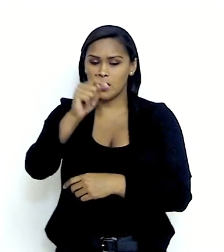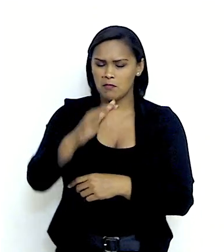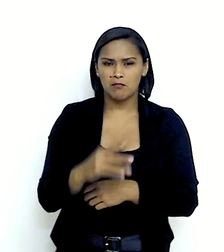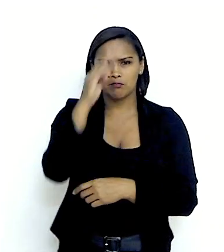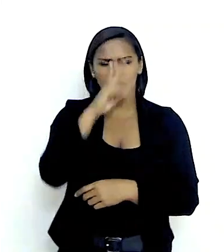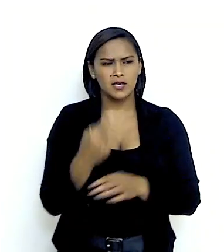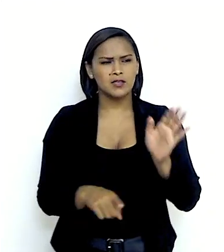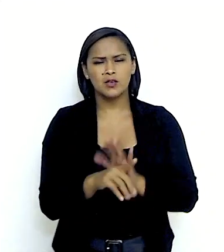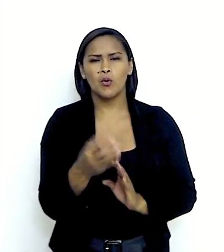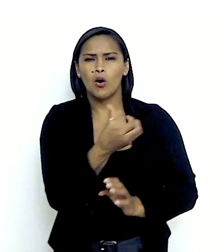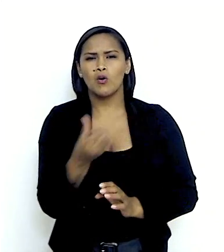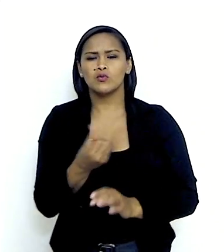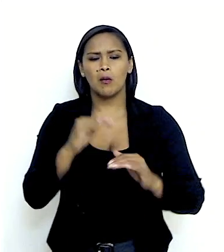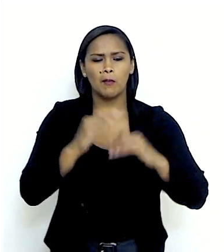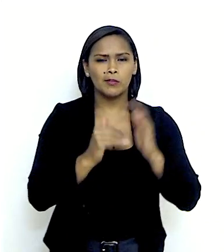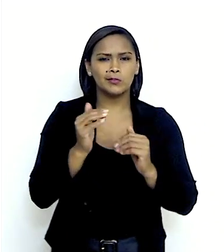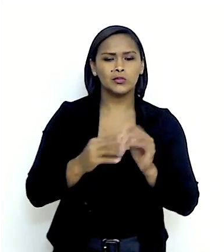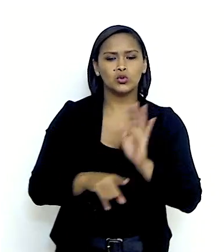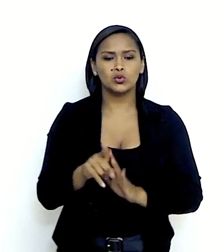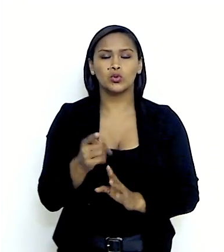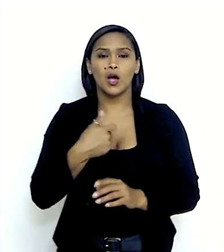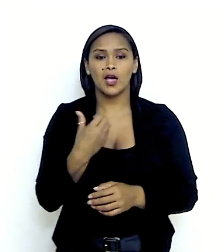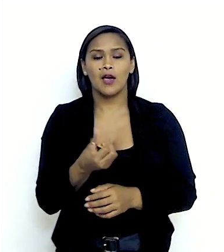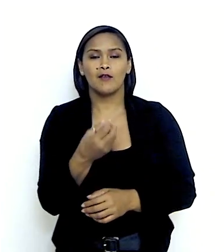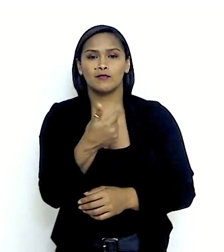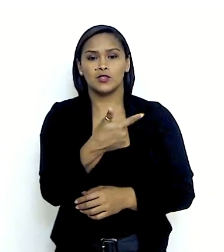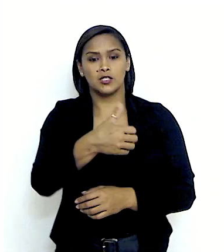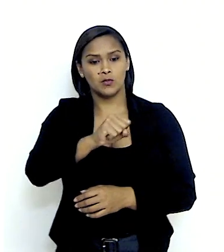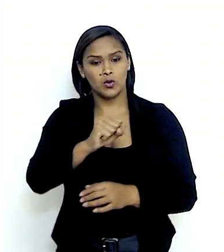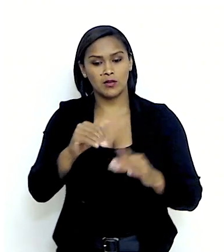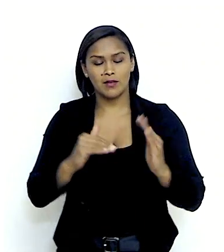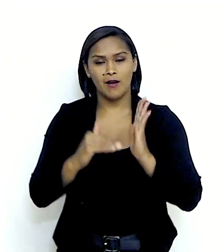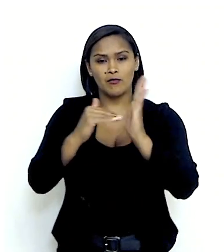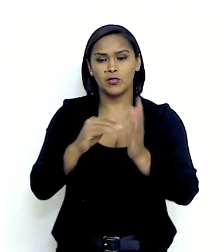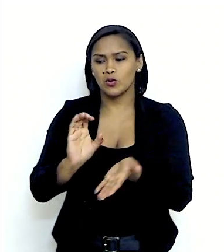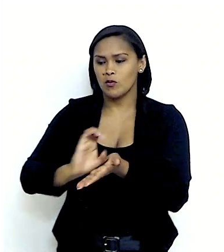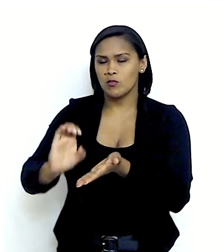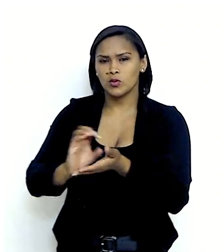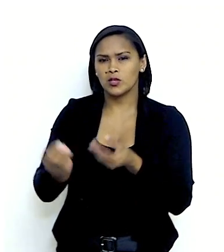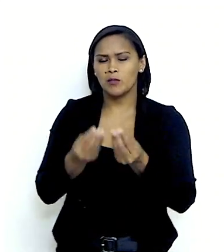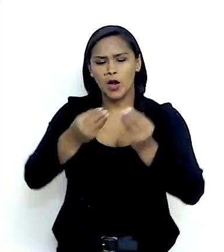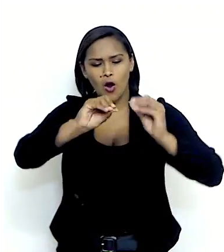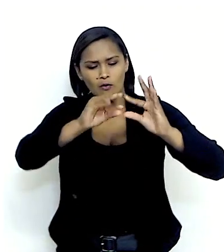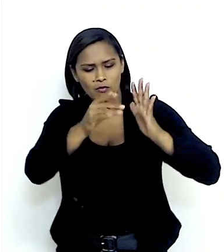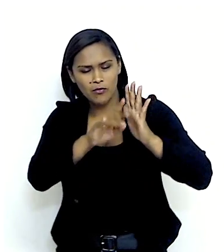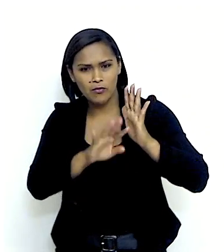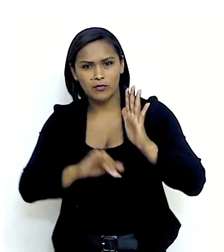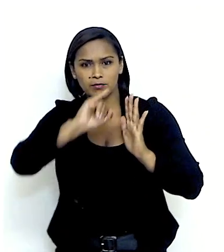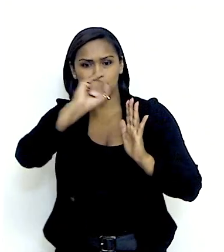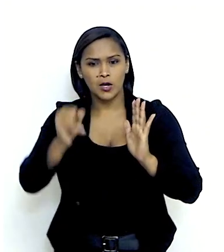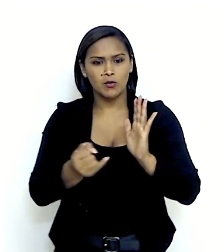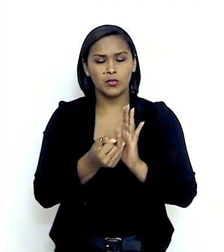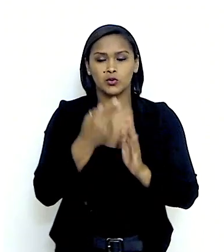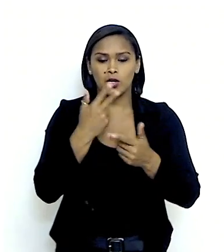de móveis do mundo e está na 28ª posição como exportador, mesmo tendo muitas oportunidades em